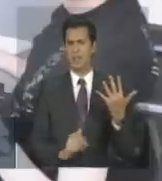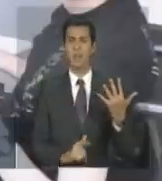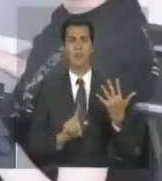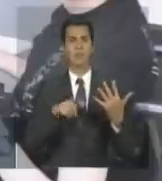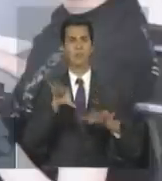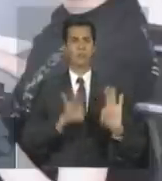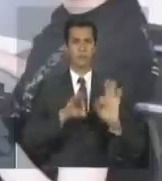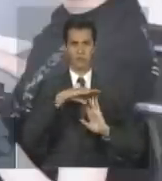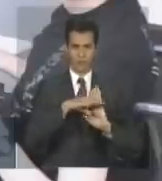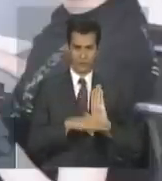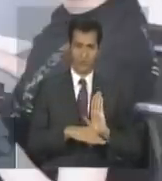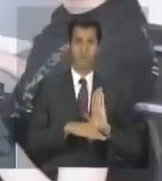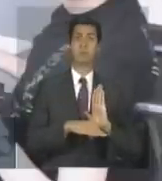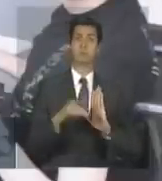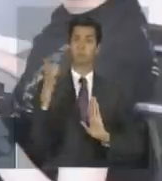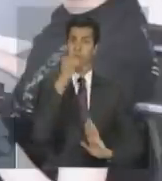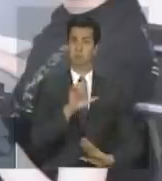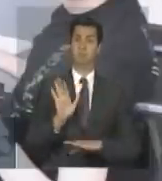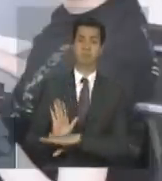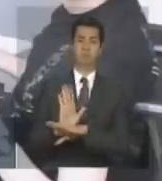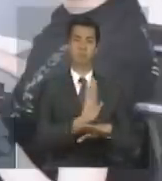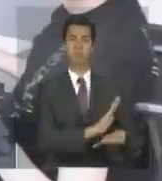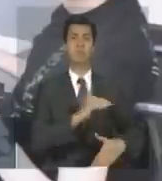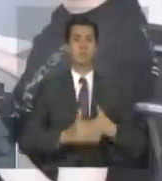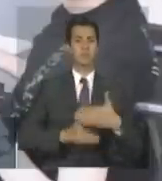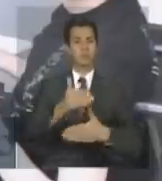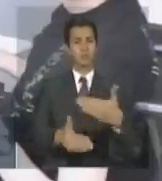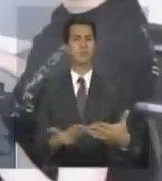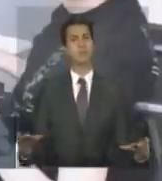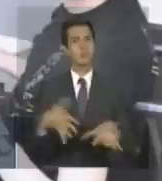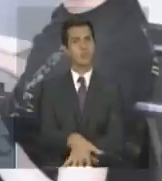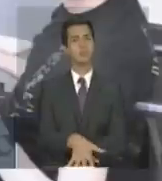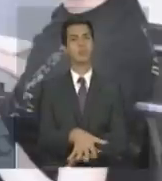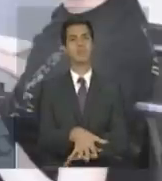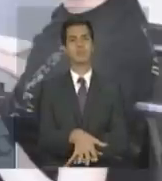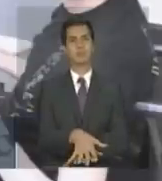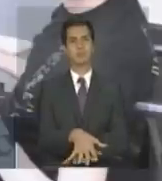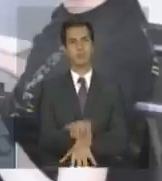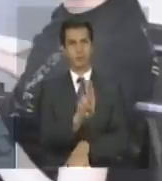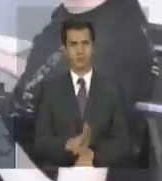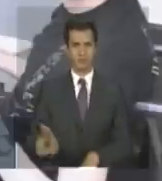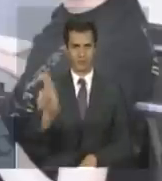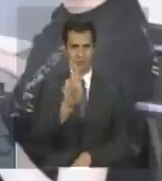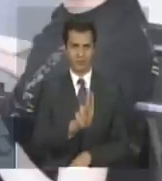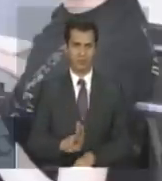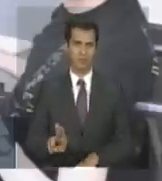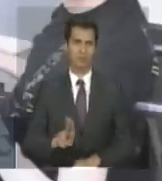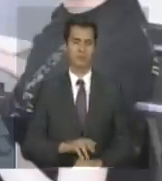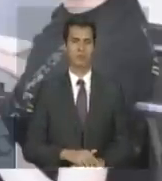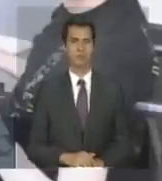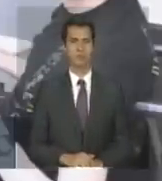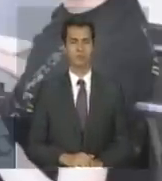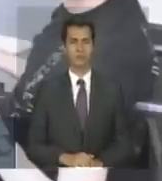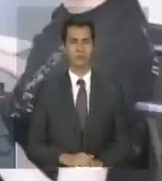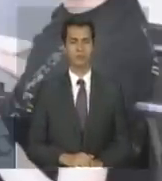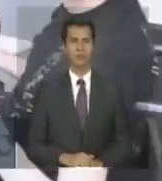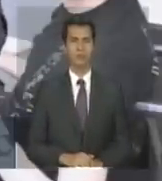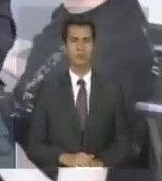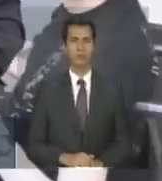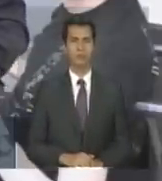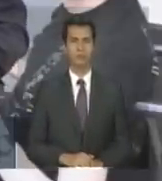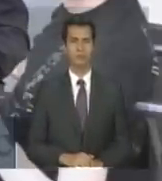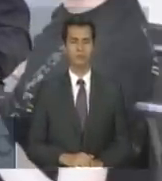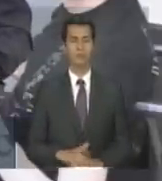o maior avanço do acesso democrático às nossas instituições de ensino superior. São